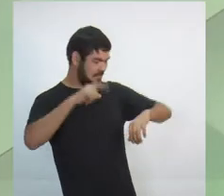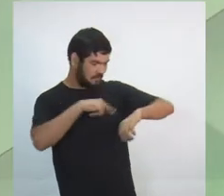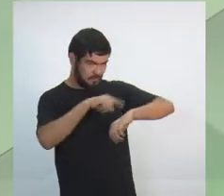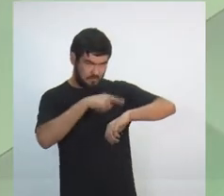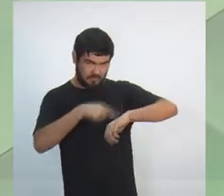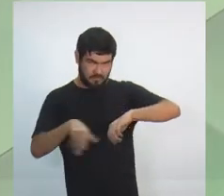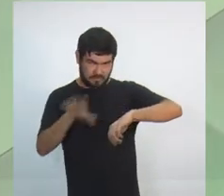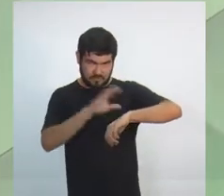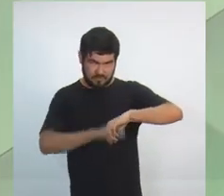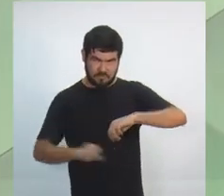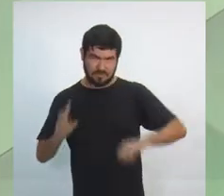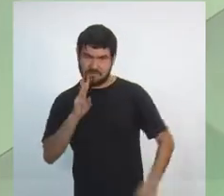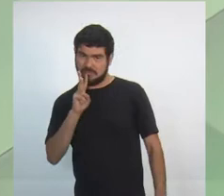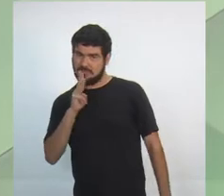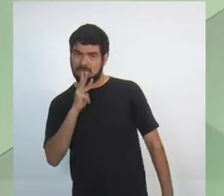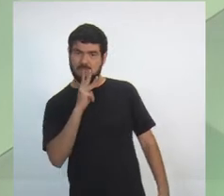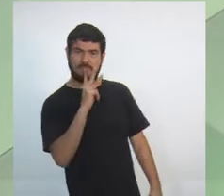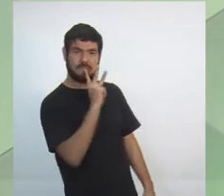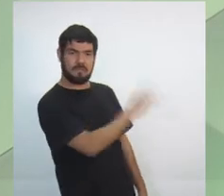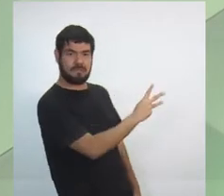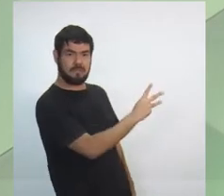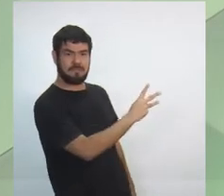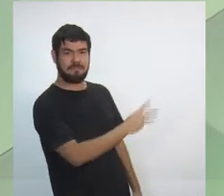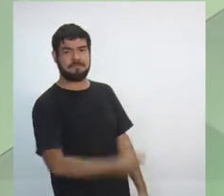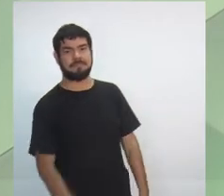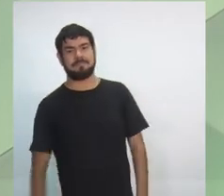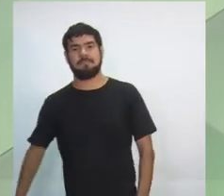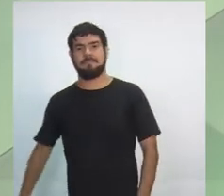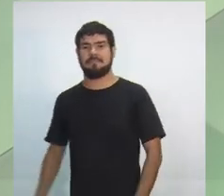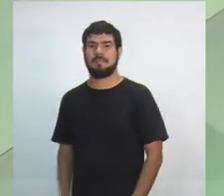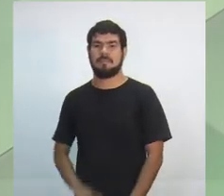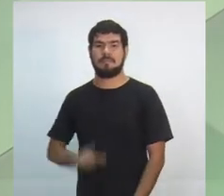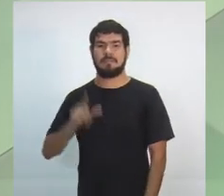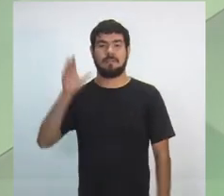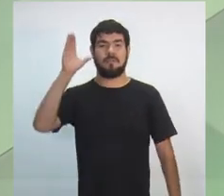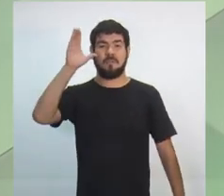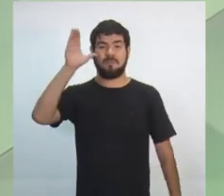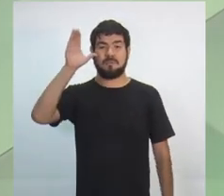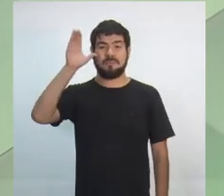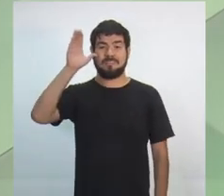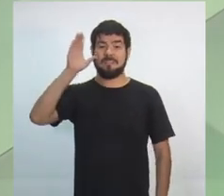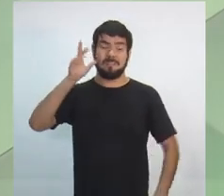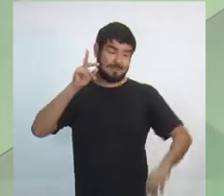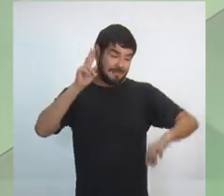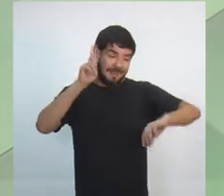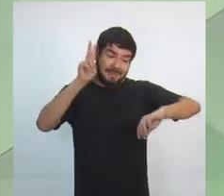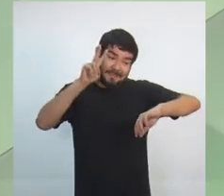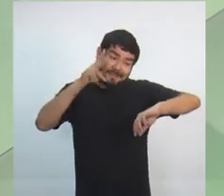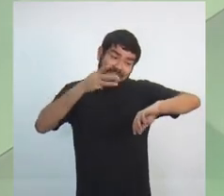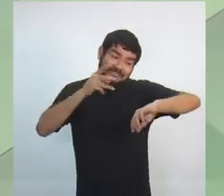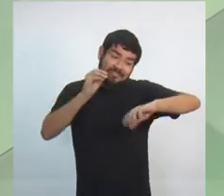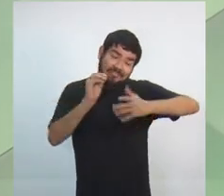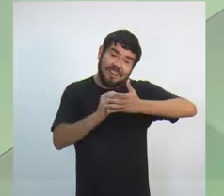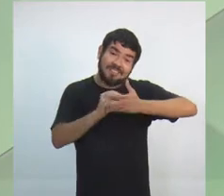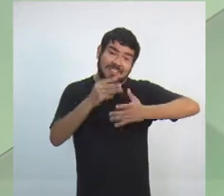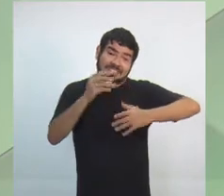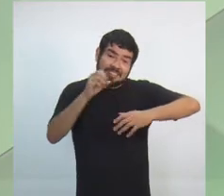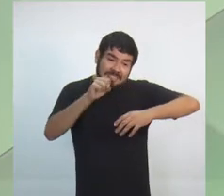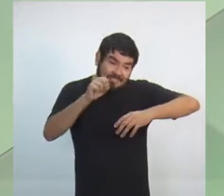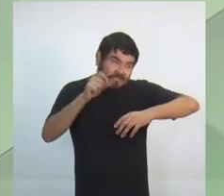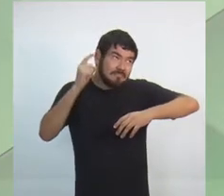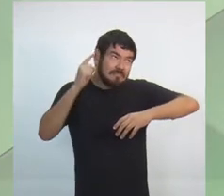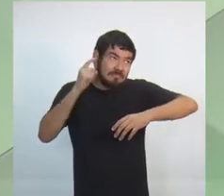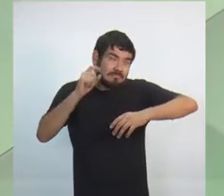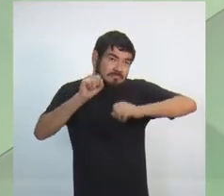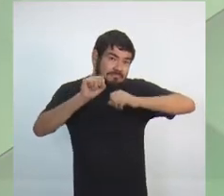minuto e 30, tréplica da candidata Lúcia Antoni. Lembrando que quando faltar 30 segundos a gente vai ouvir um sinal e no final do tempo